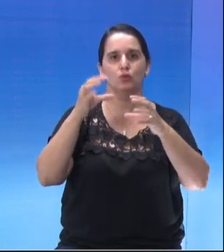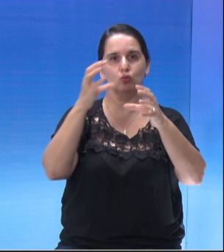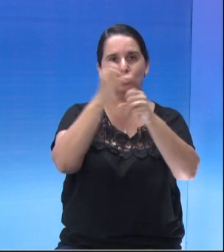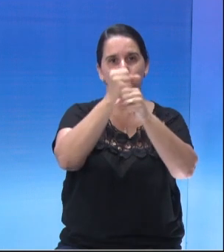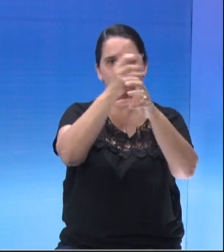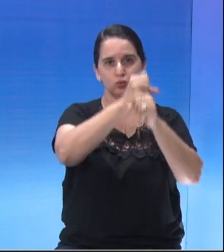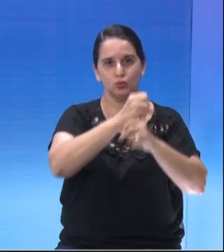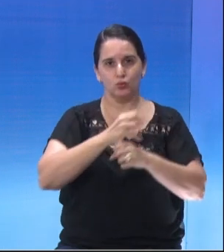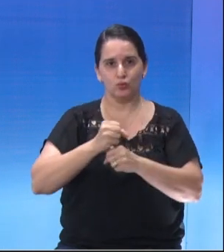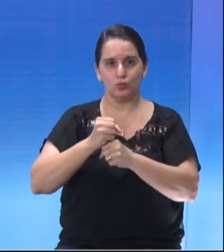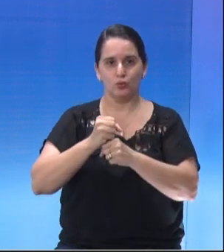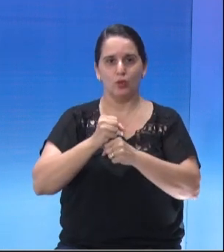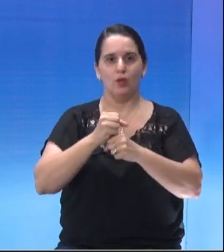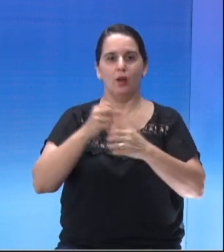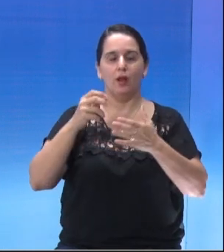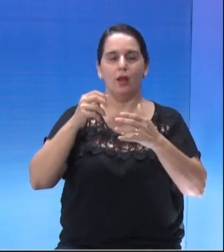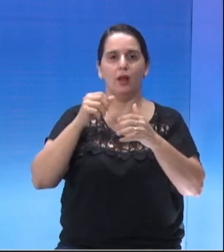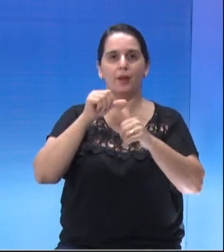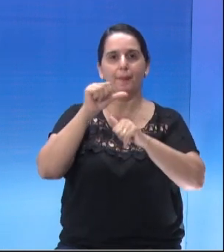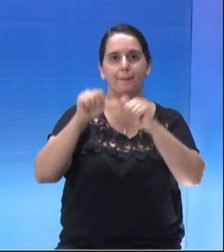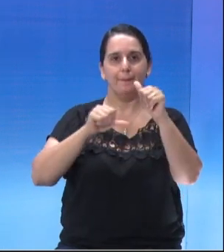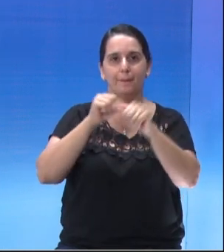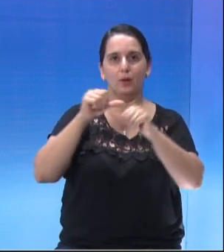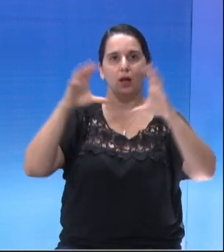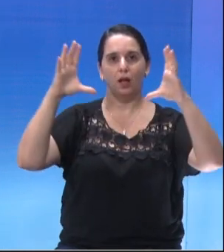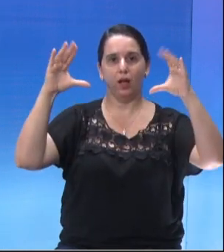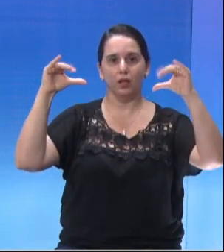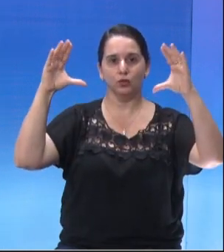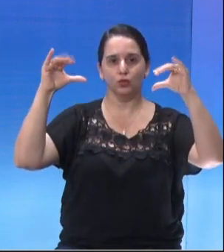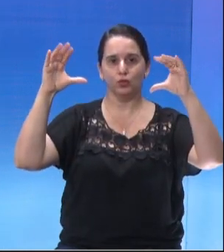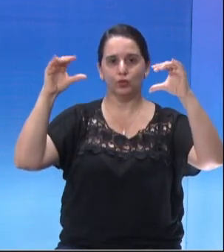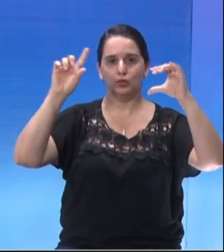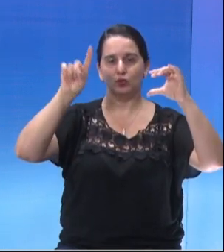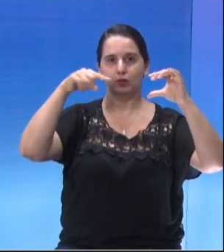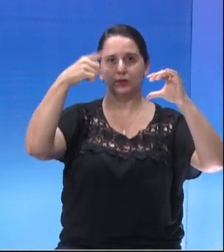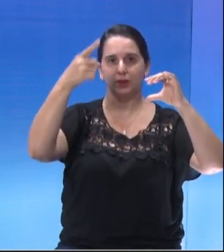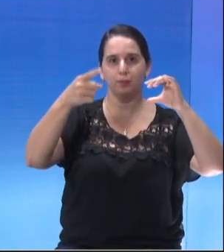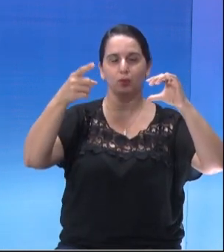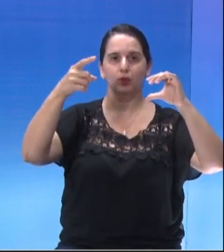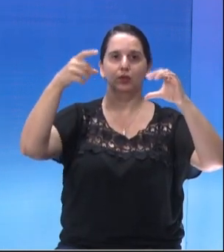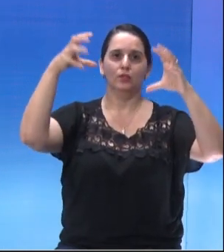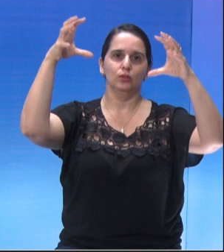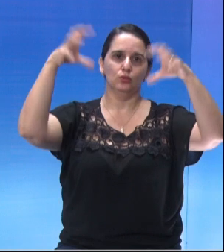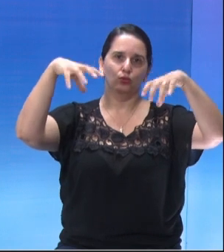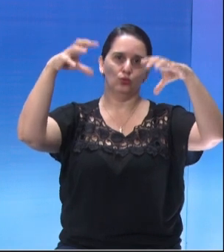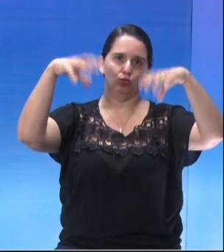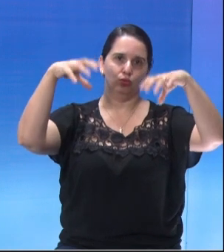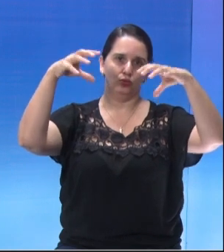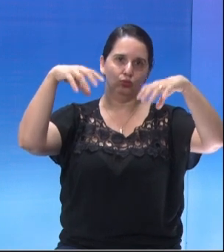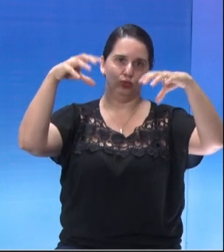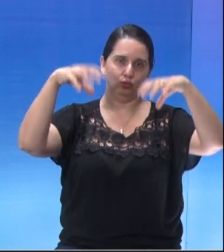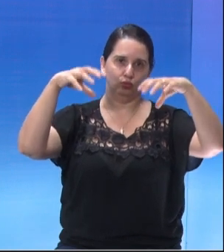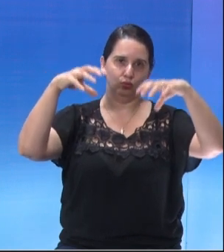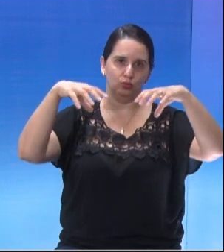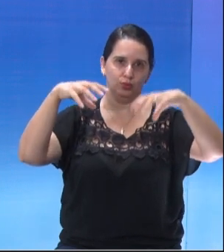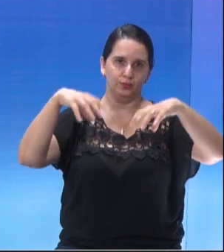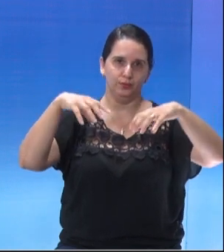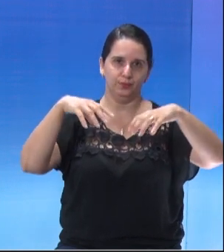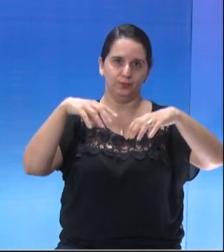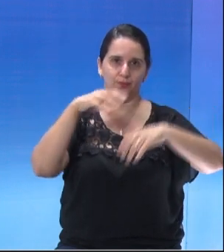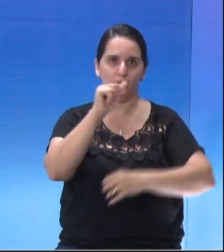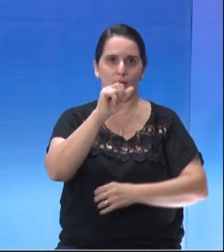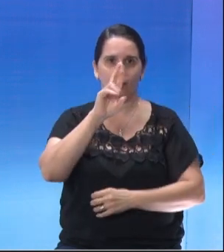de condensação formam as nuvens e, por consequência, elas se precipitam na forma